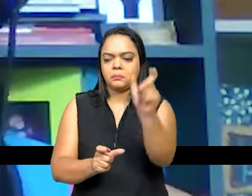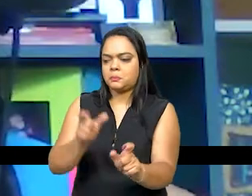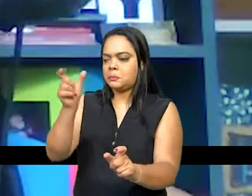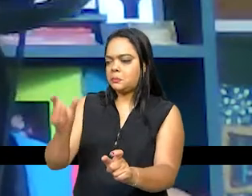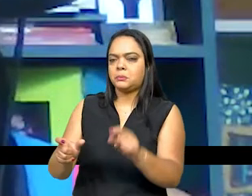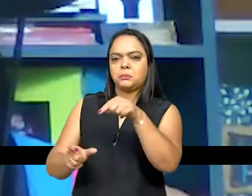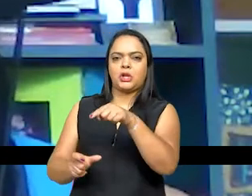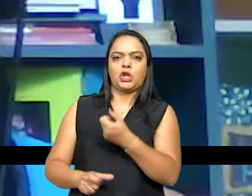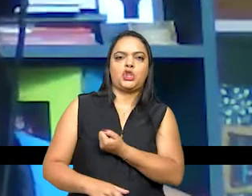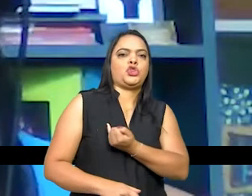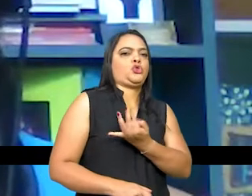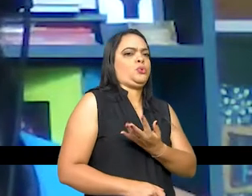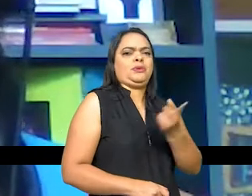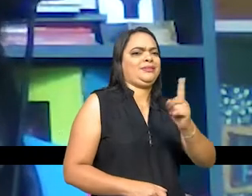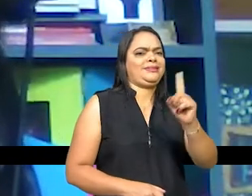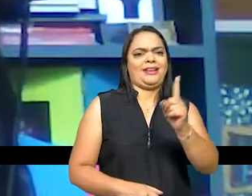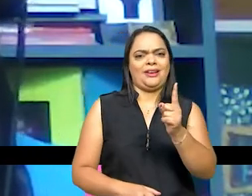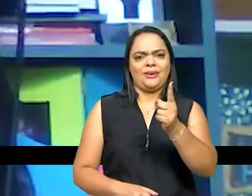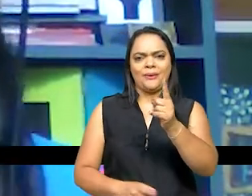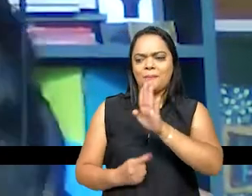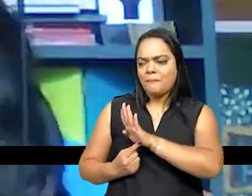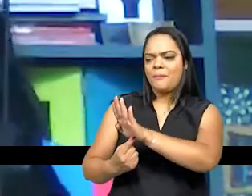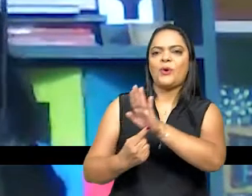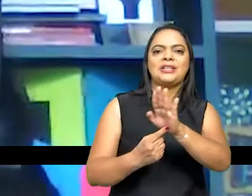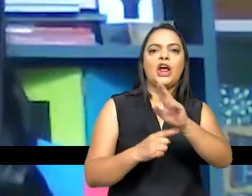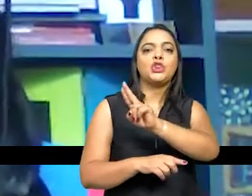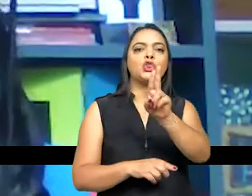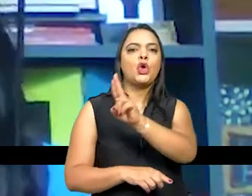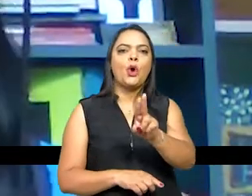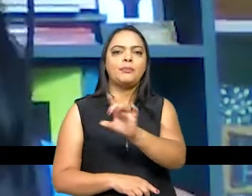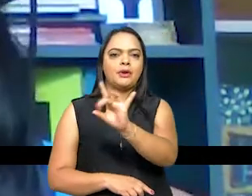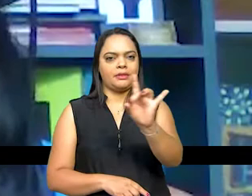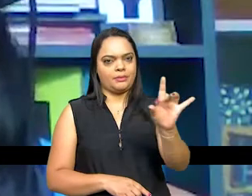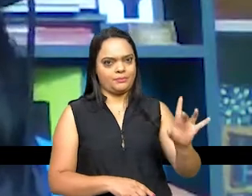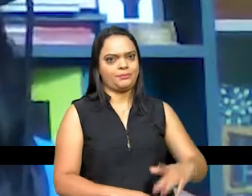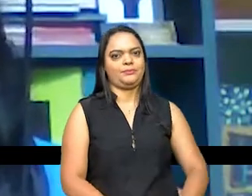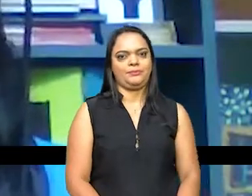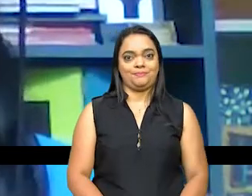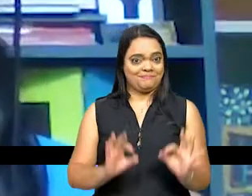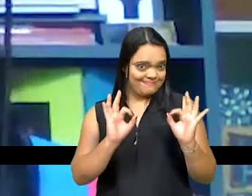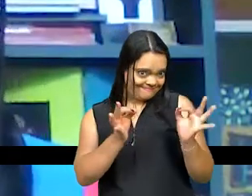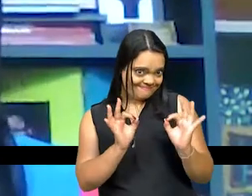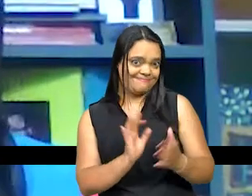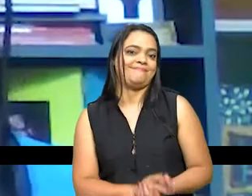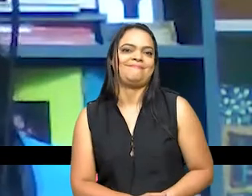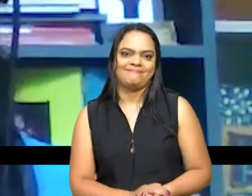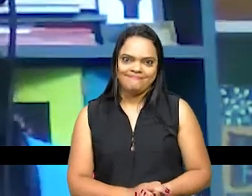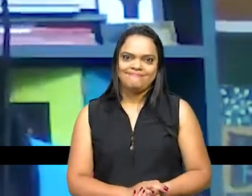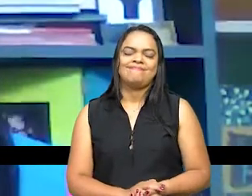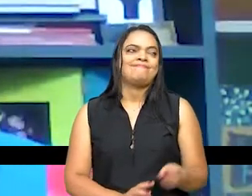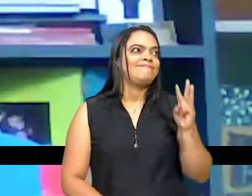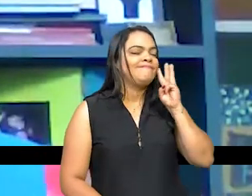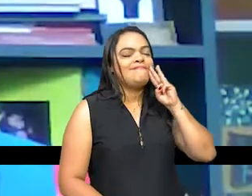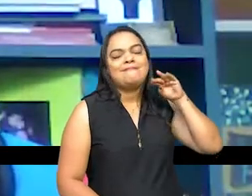dos números e levá-los aos seus nomes próprios, né? São milhões,